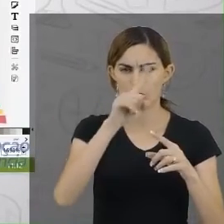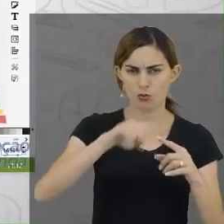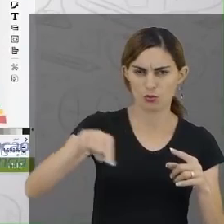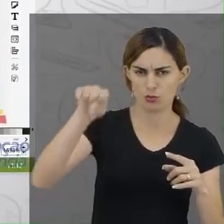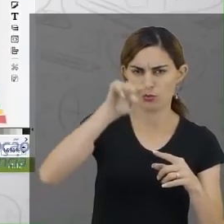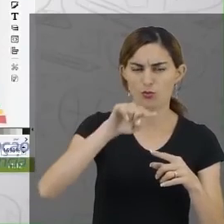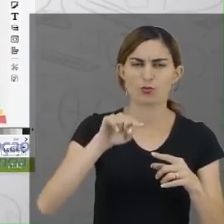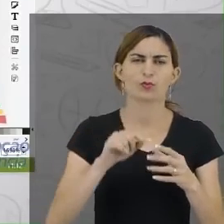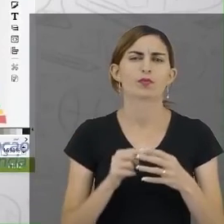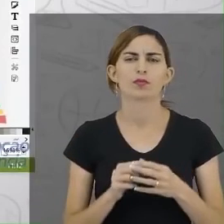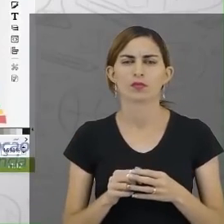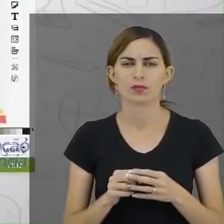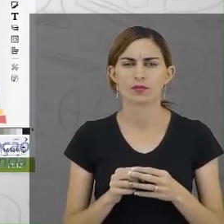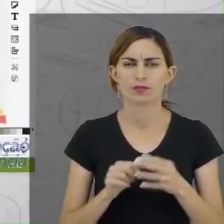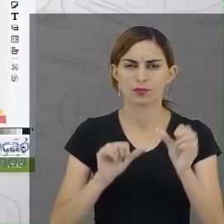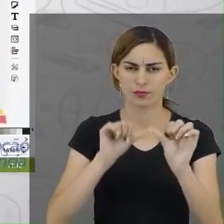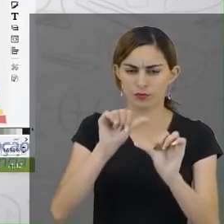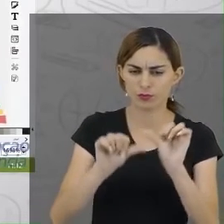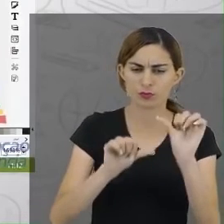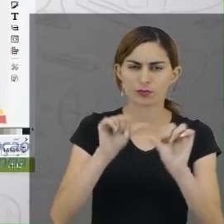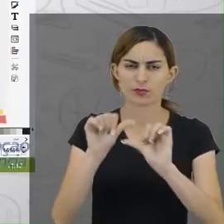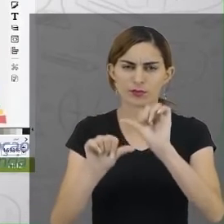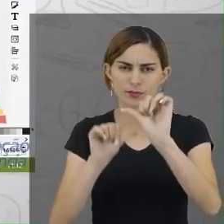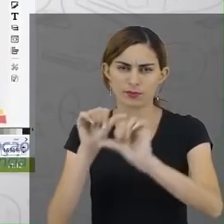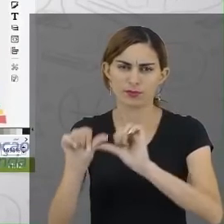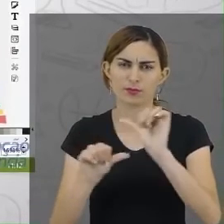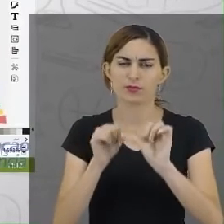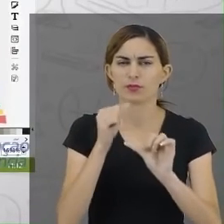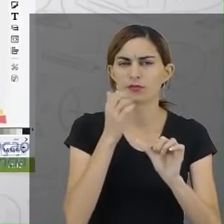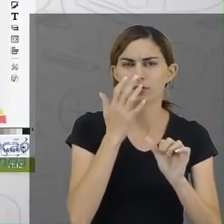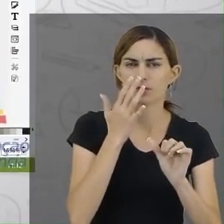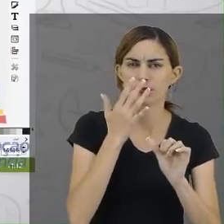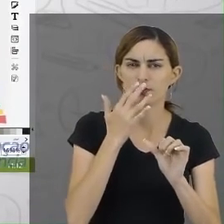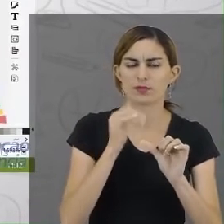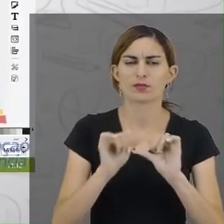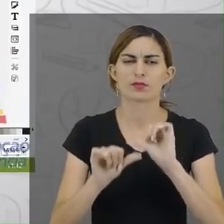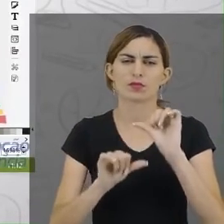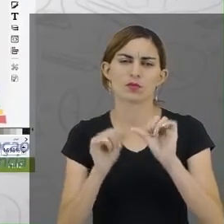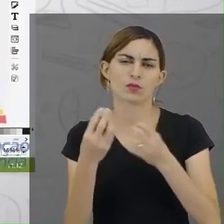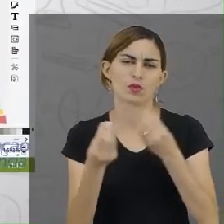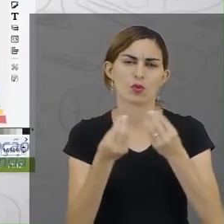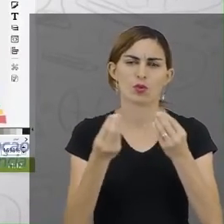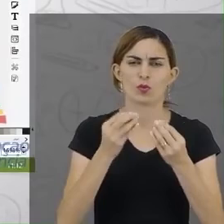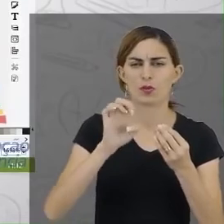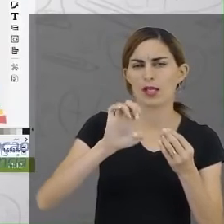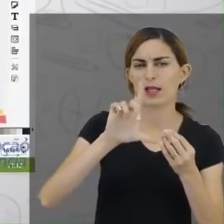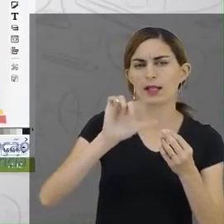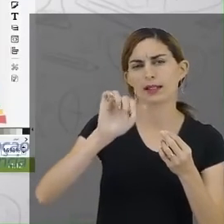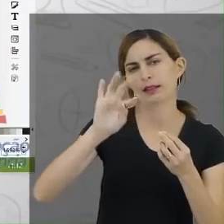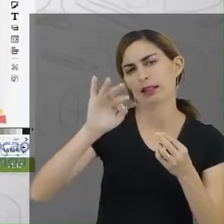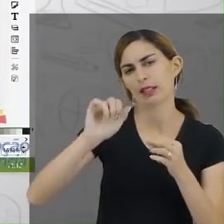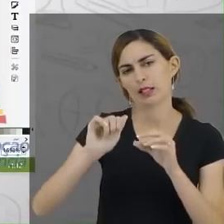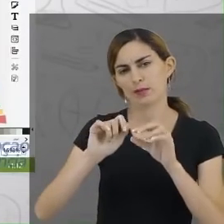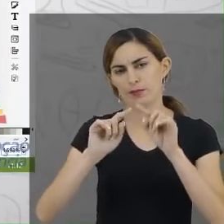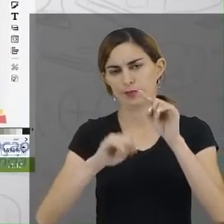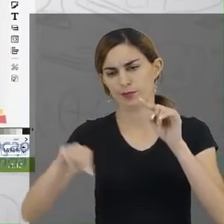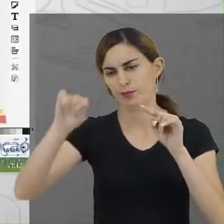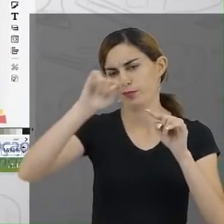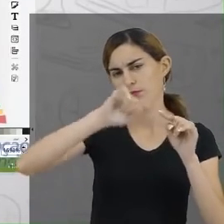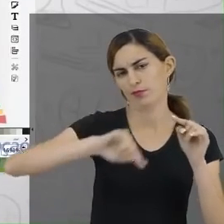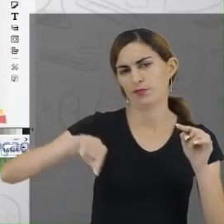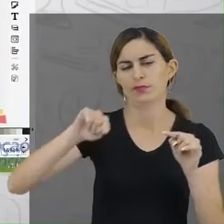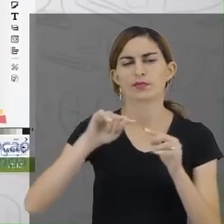e com os controles vamos definir uma forma elíptica.